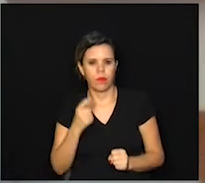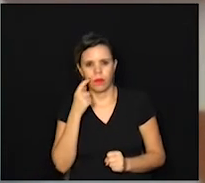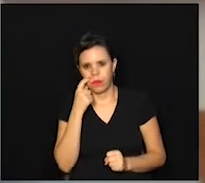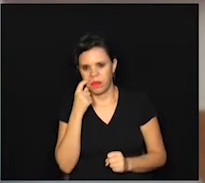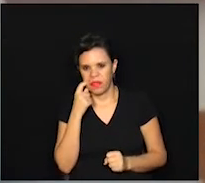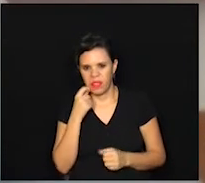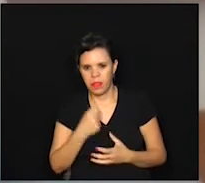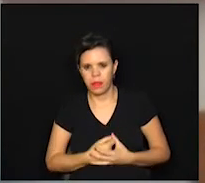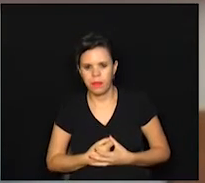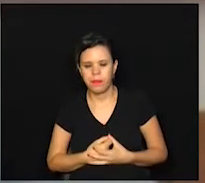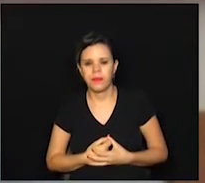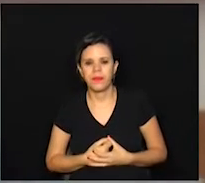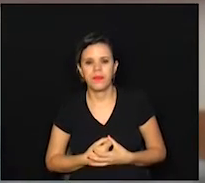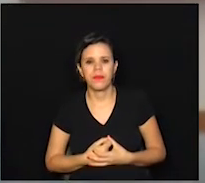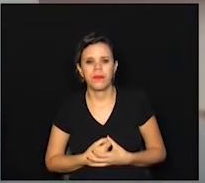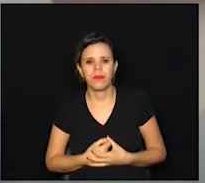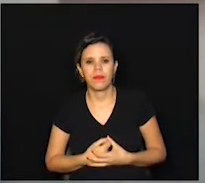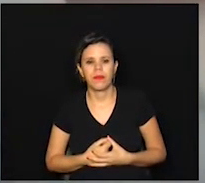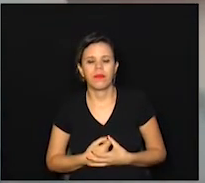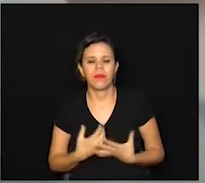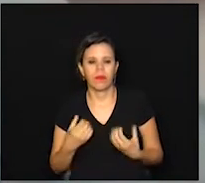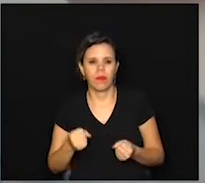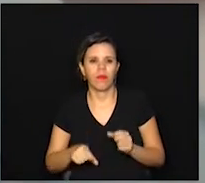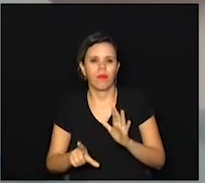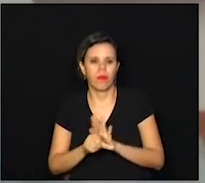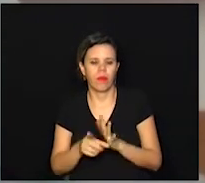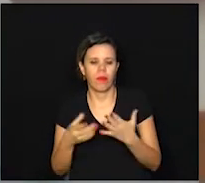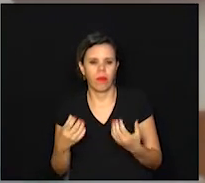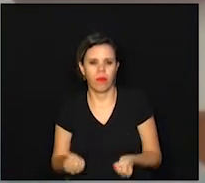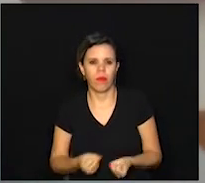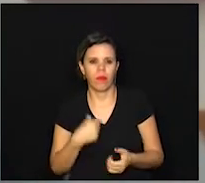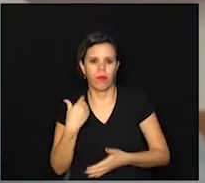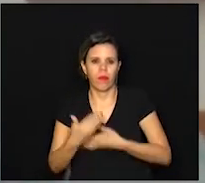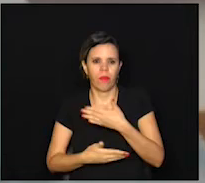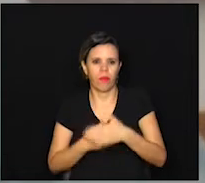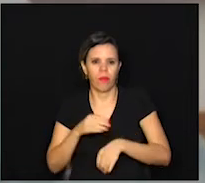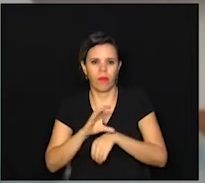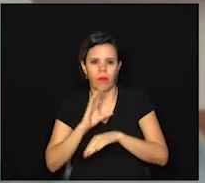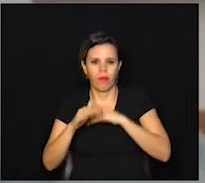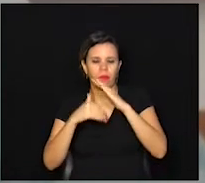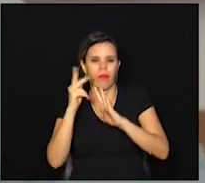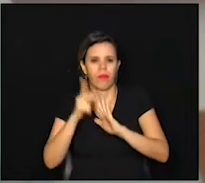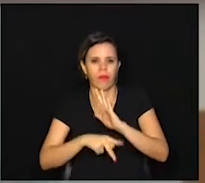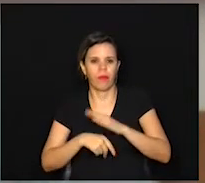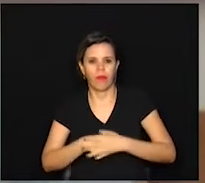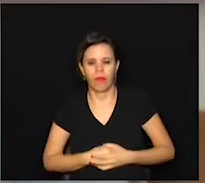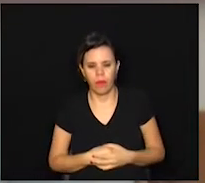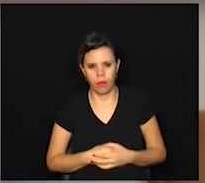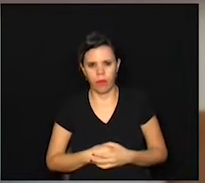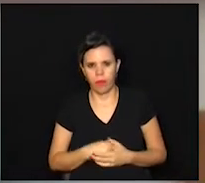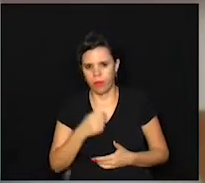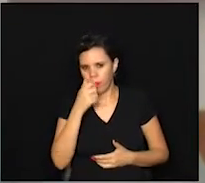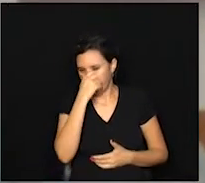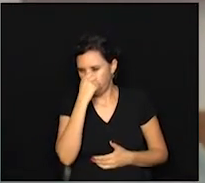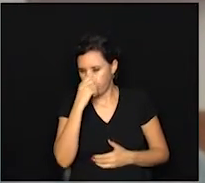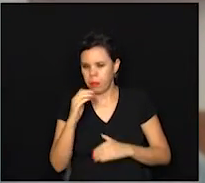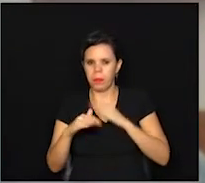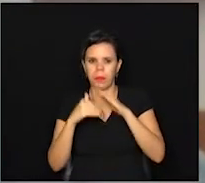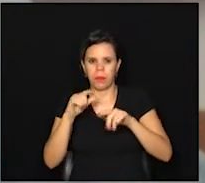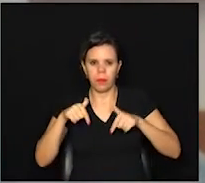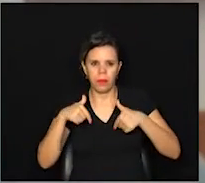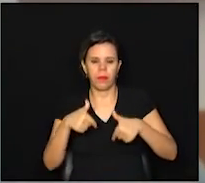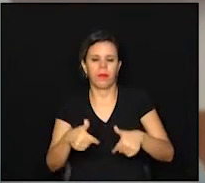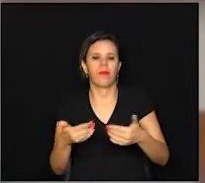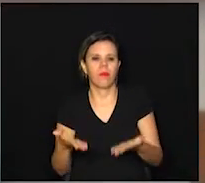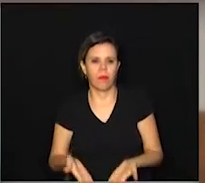que vamos dizer assim, que legitimaria o processo da construção do plano. O plano vai sendo construído por iniciativas